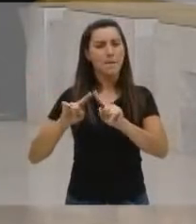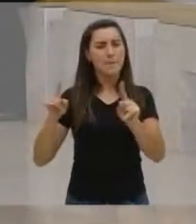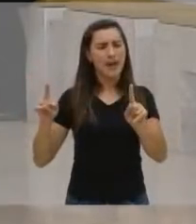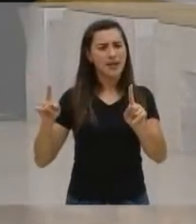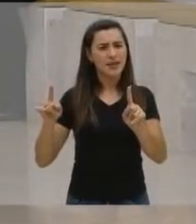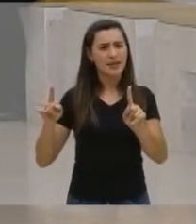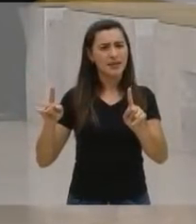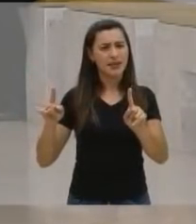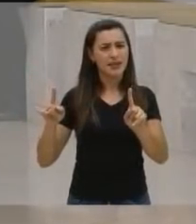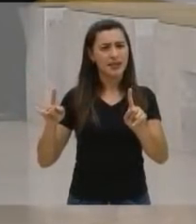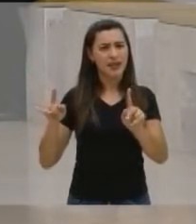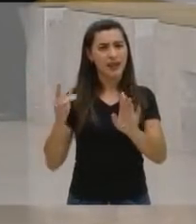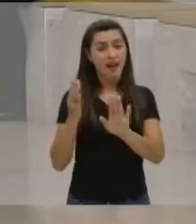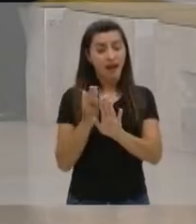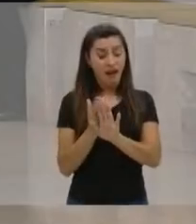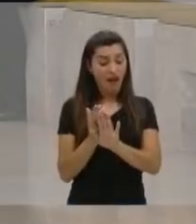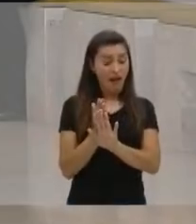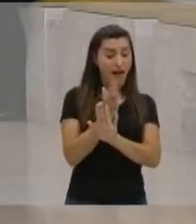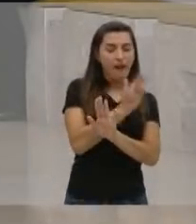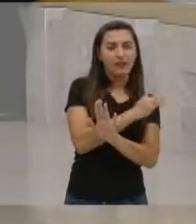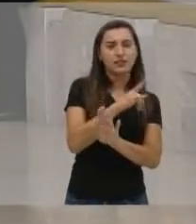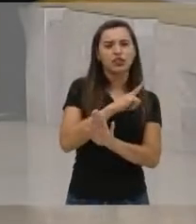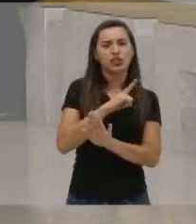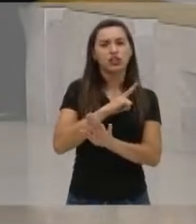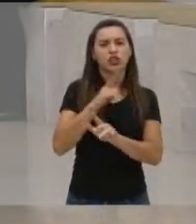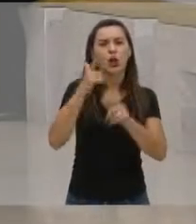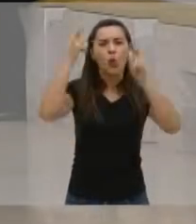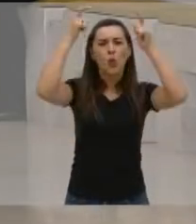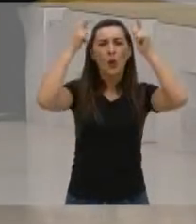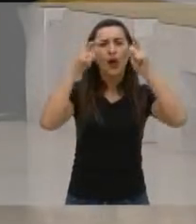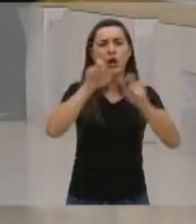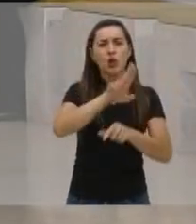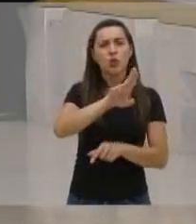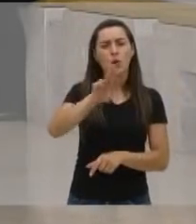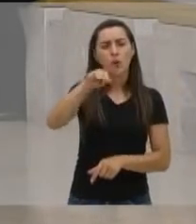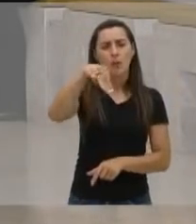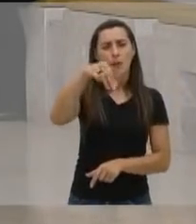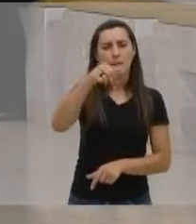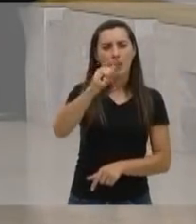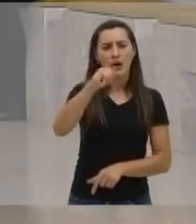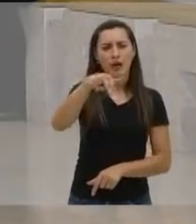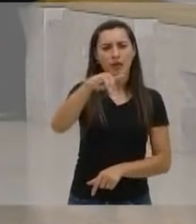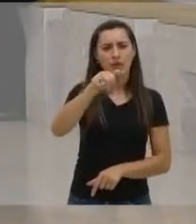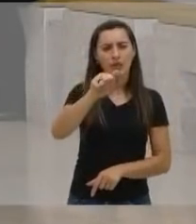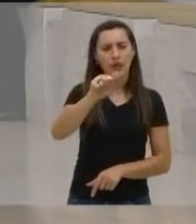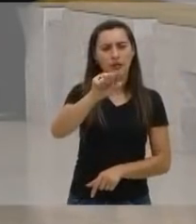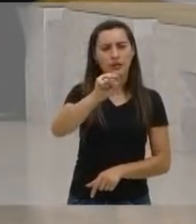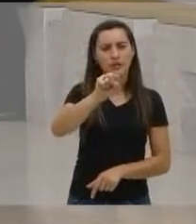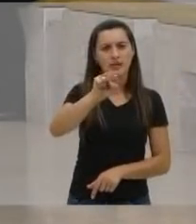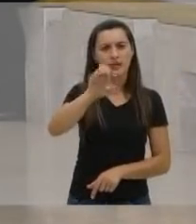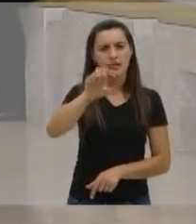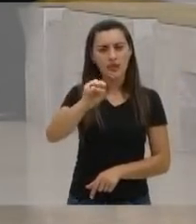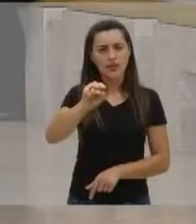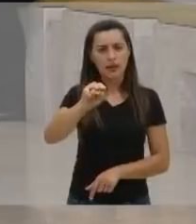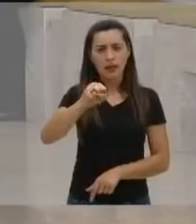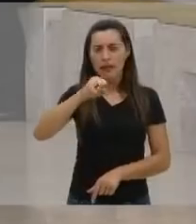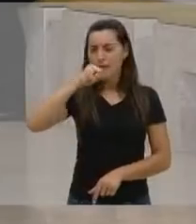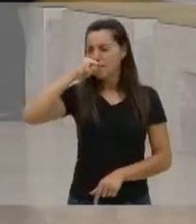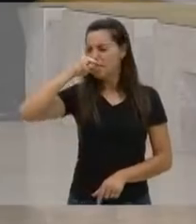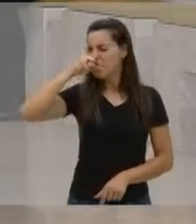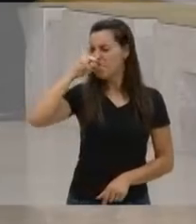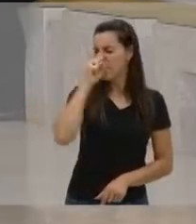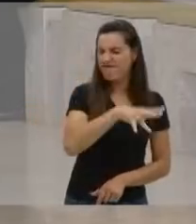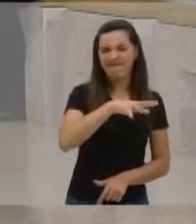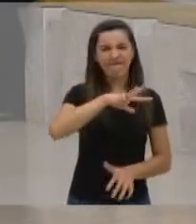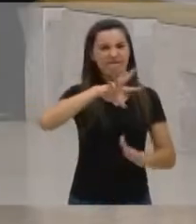Jeremias, teve um rei chamado Manassés, que foi em tudo violento,